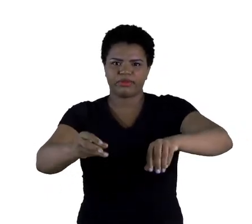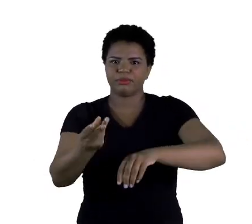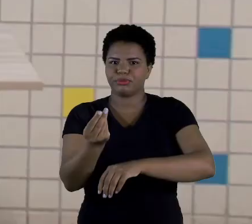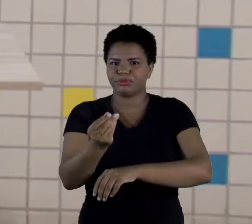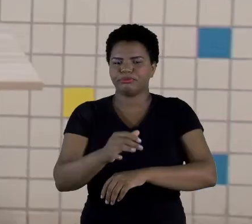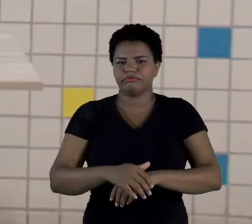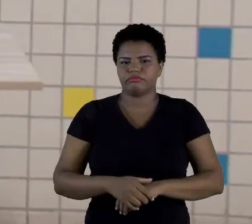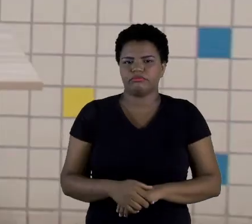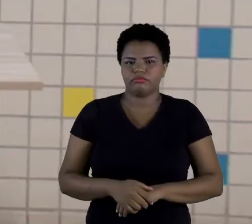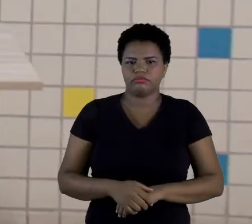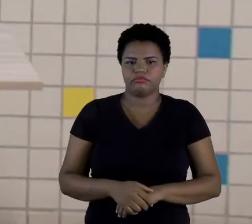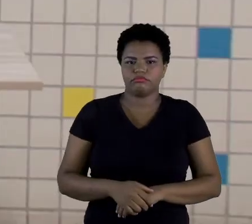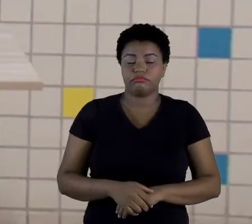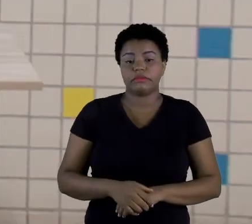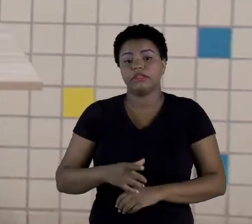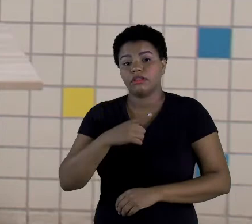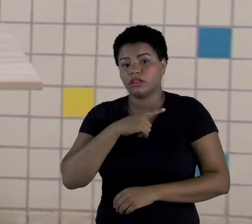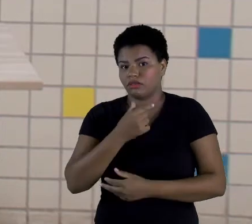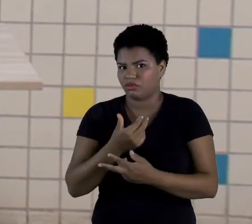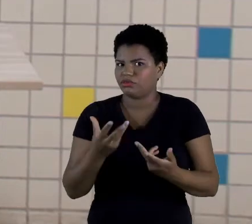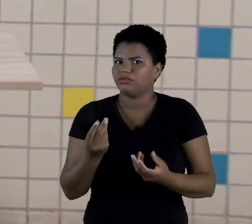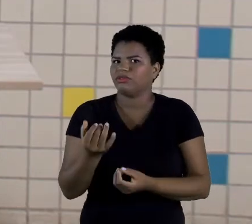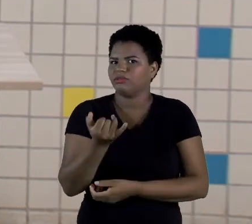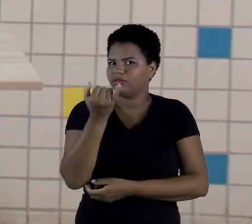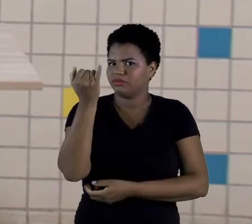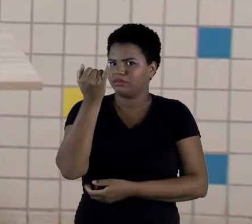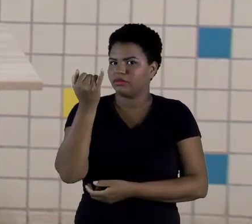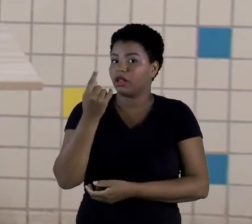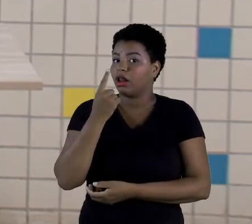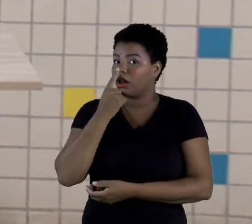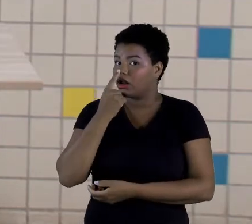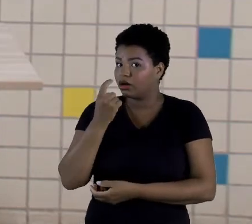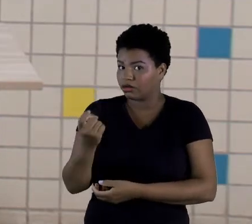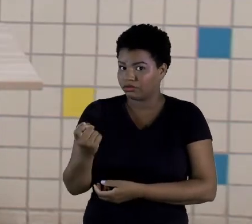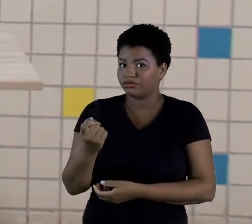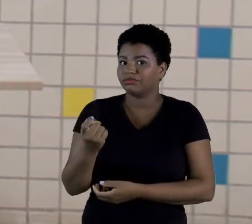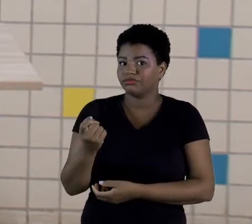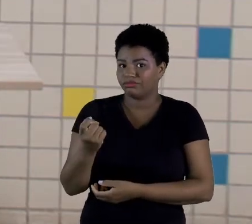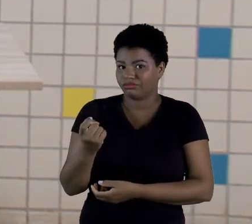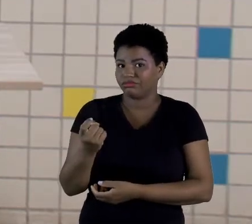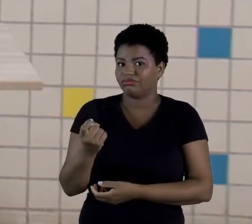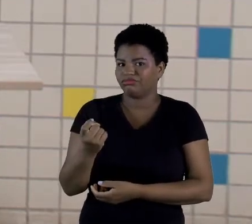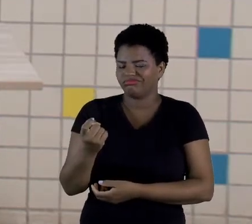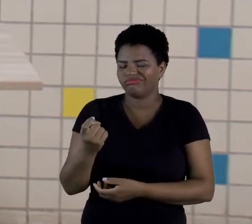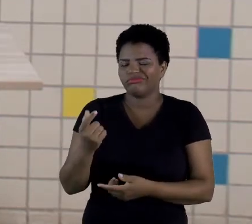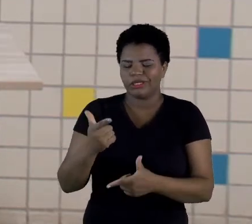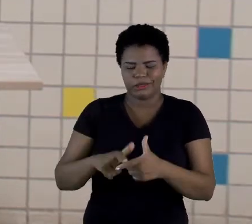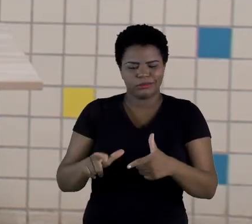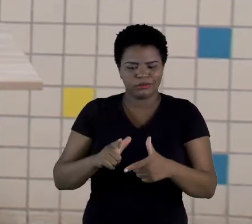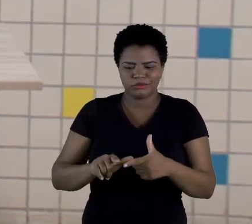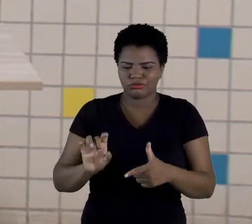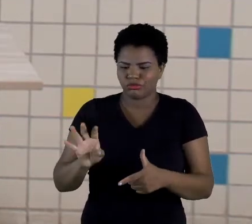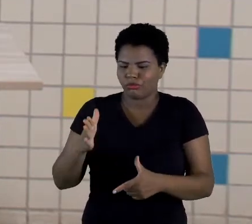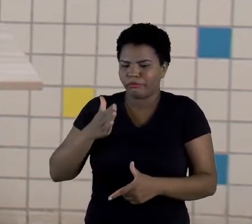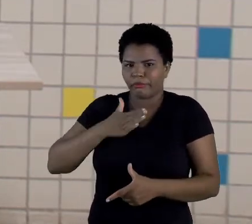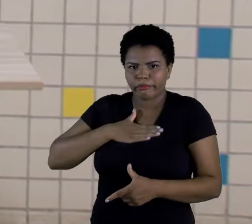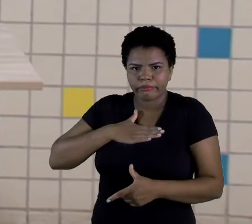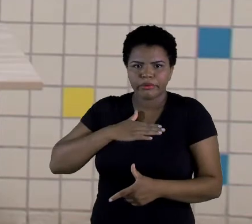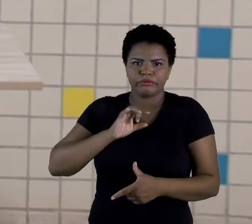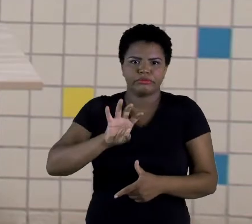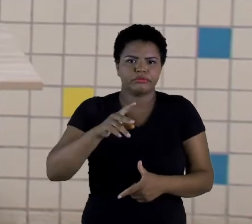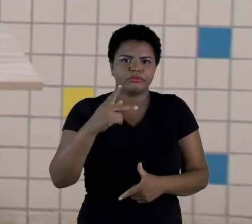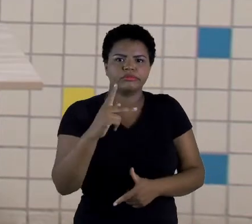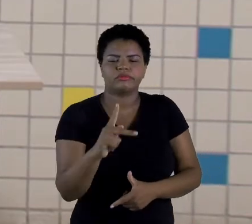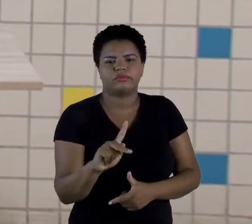Agora nós vamos falar algo muito importante sobre o lixo. O lixo é um problema, não é só meu, não é só